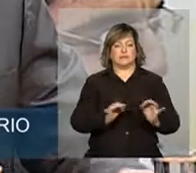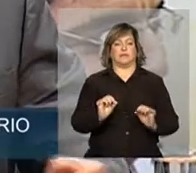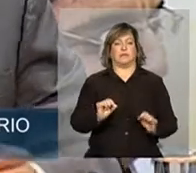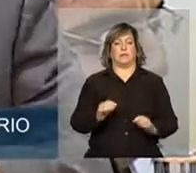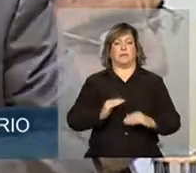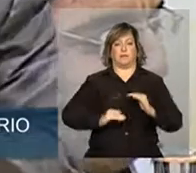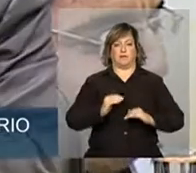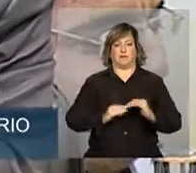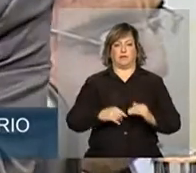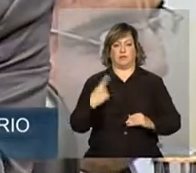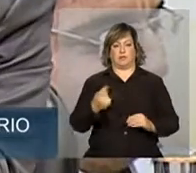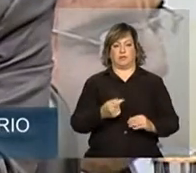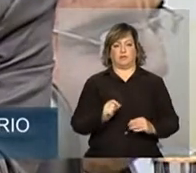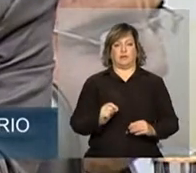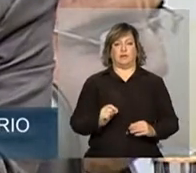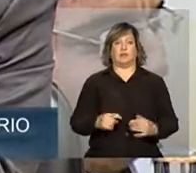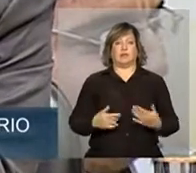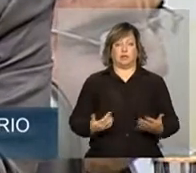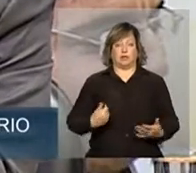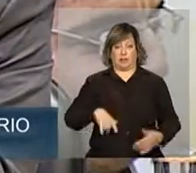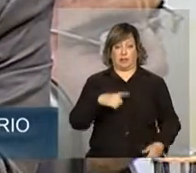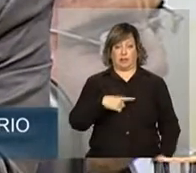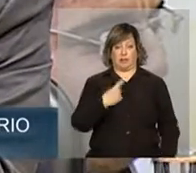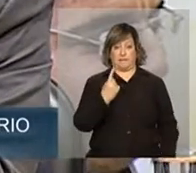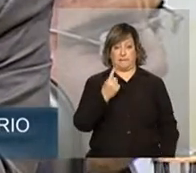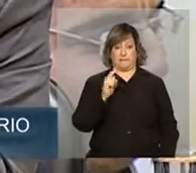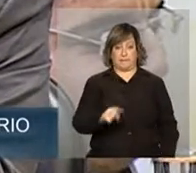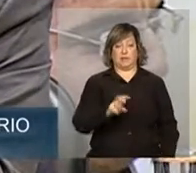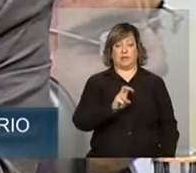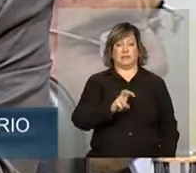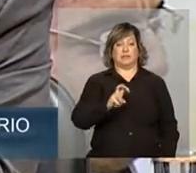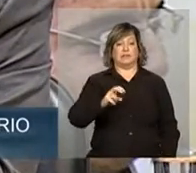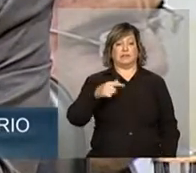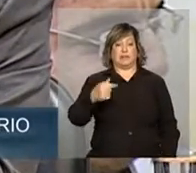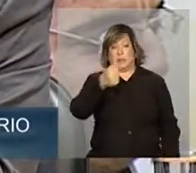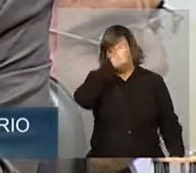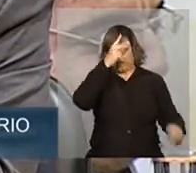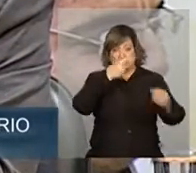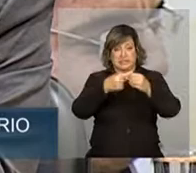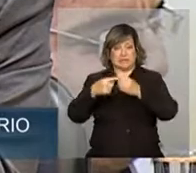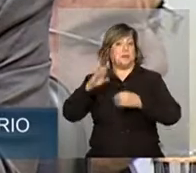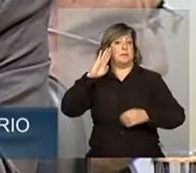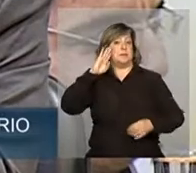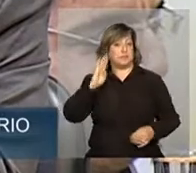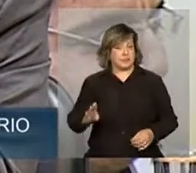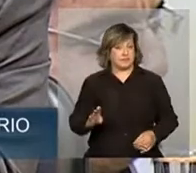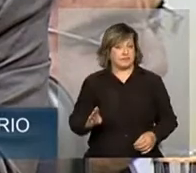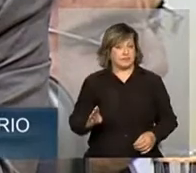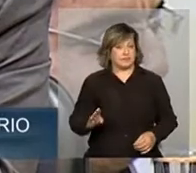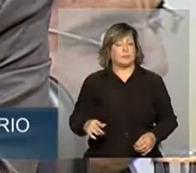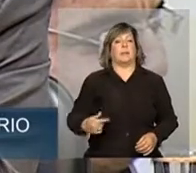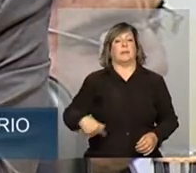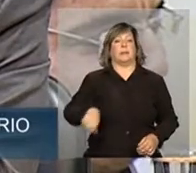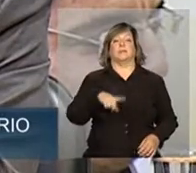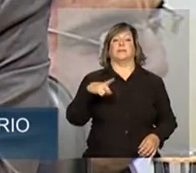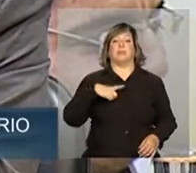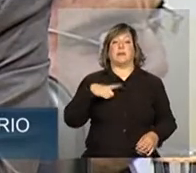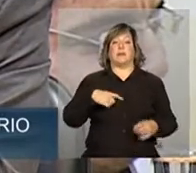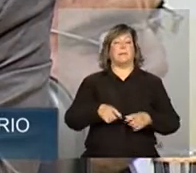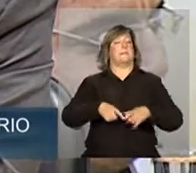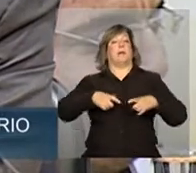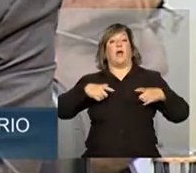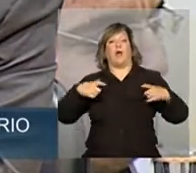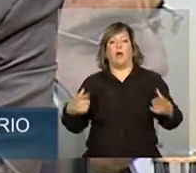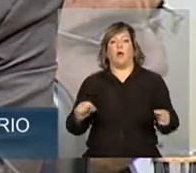pelos profissionais agora nós temos 1557 municípios que são prioritários aqueles tem modo eficiente e